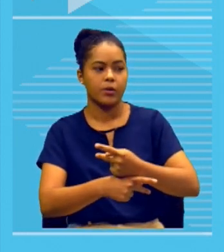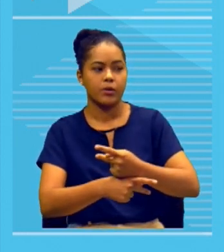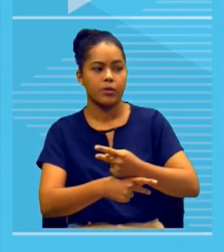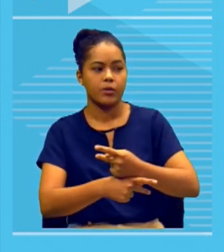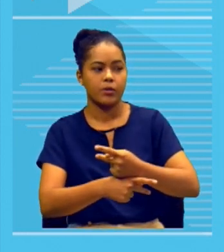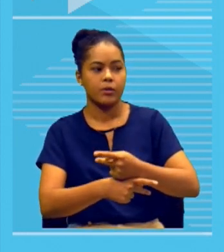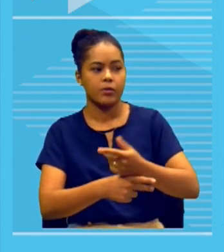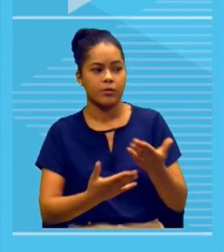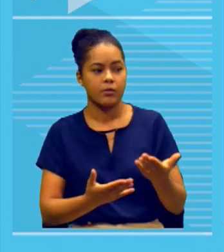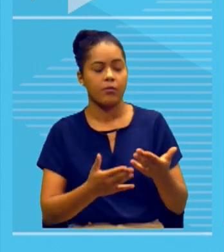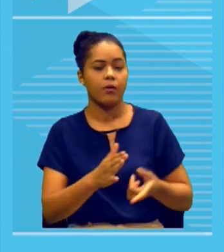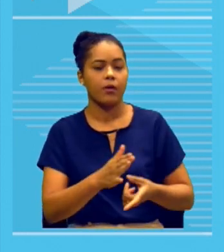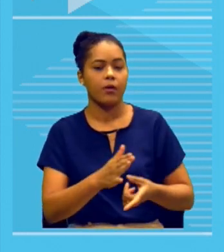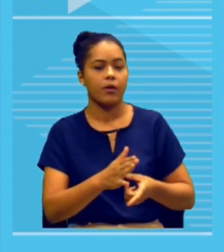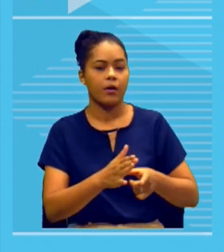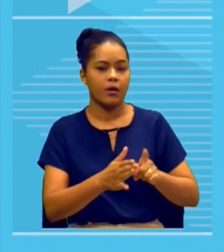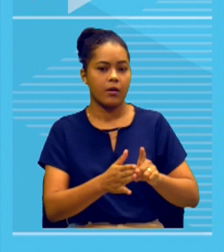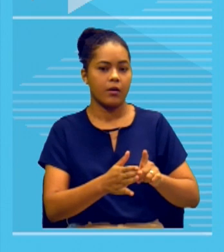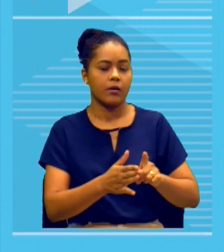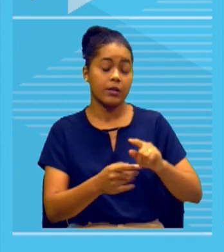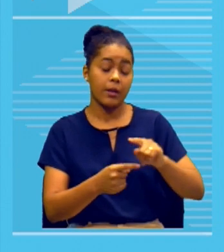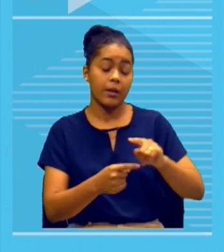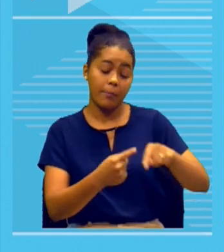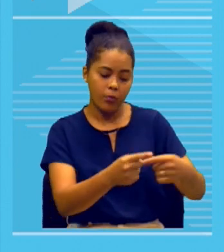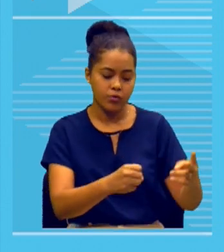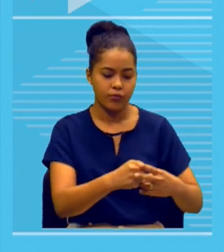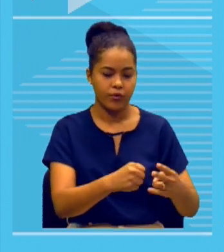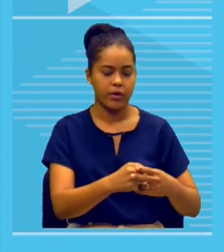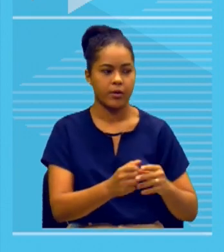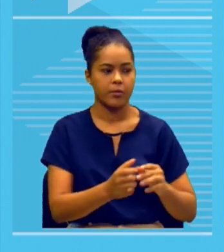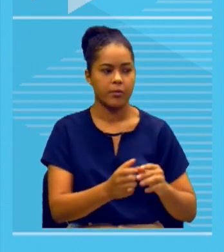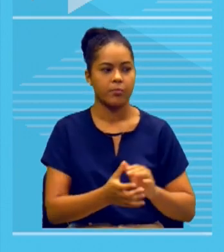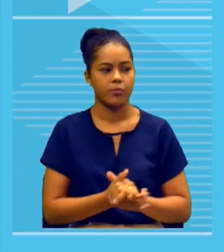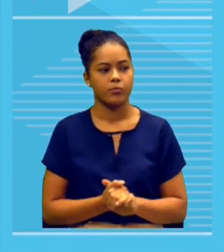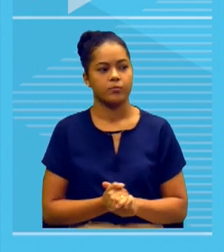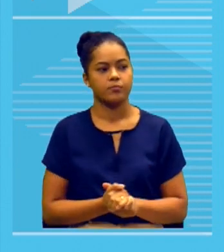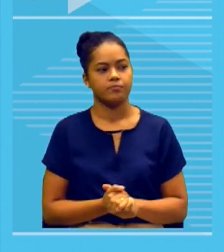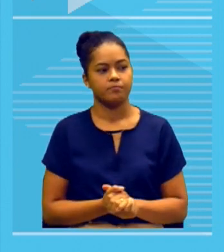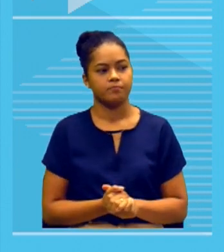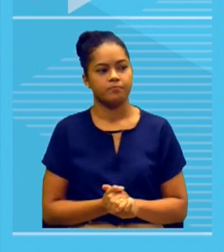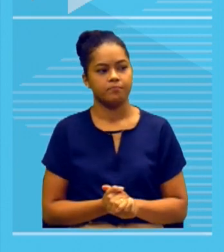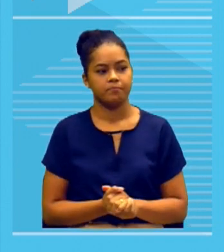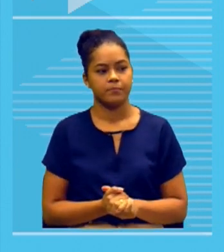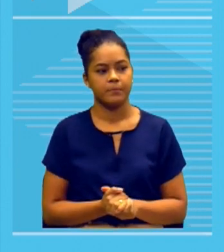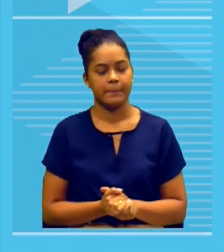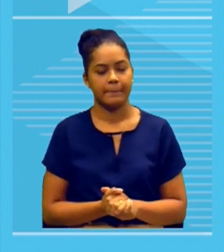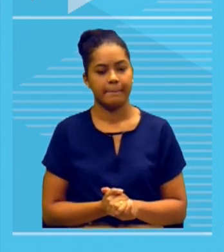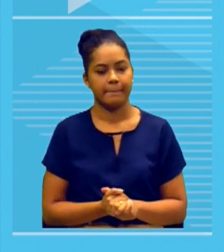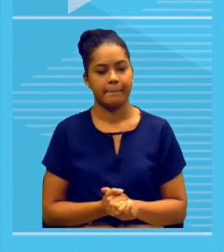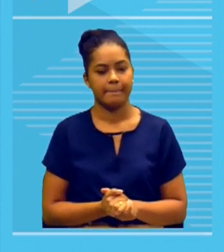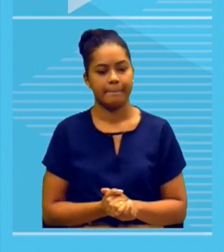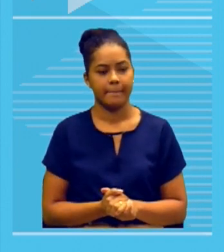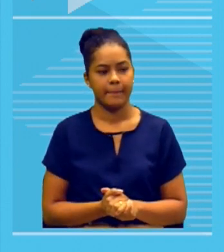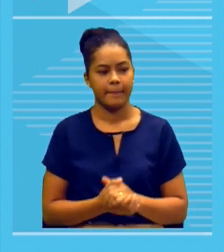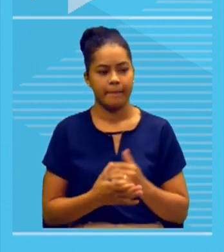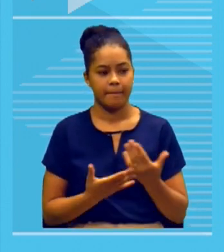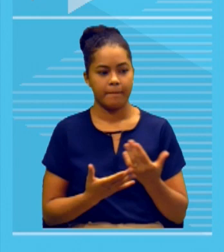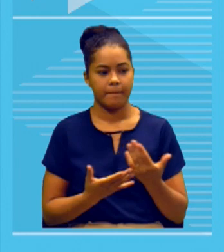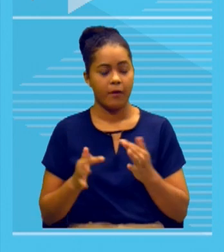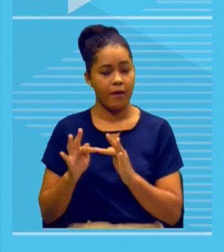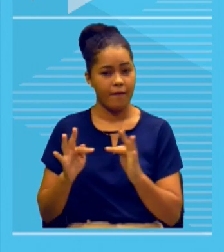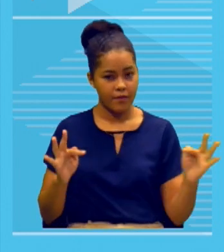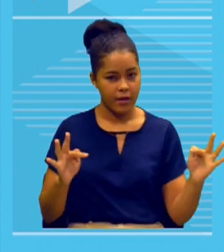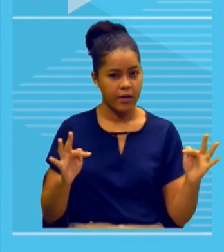lhe devo embora não tem o ponto de interrogação aí né essa frase